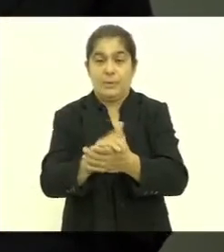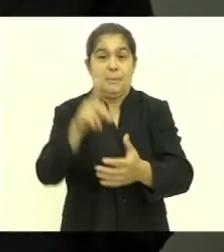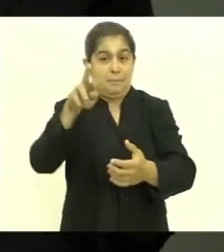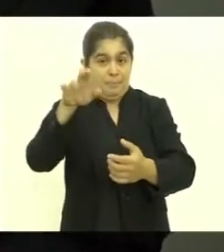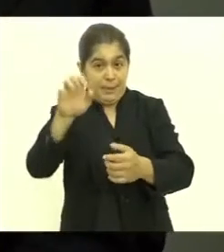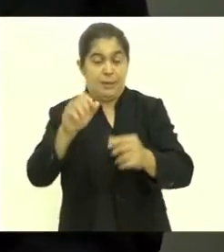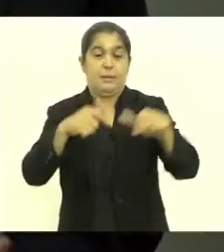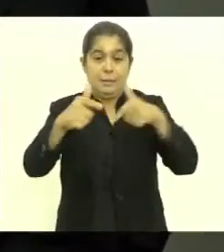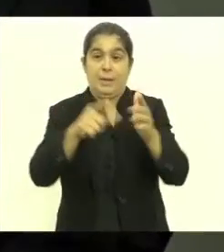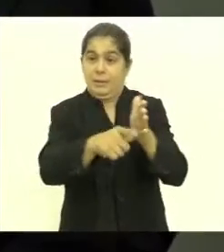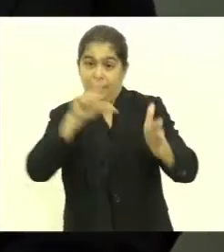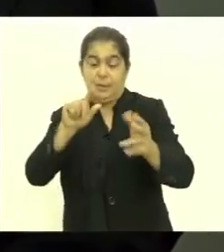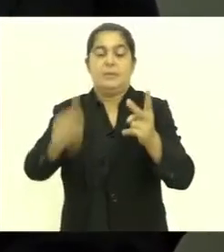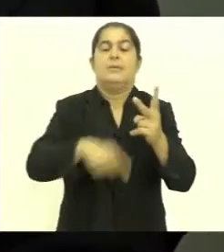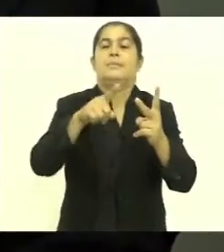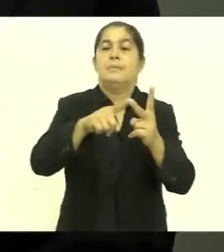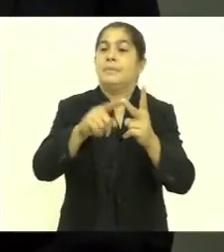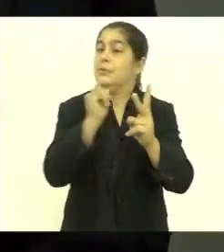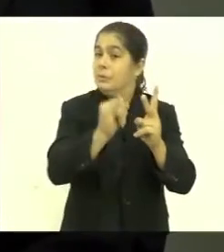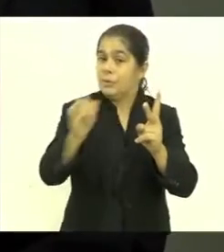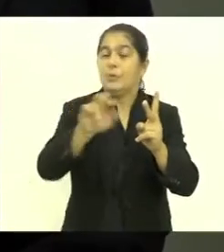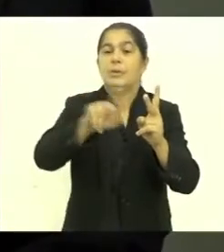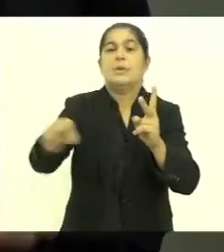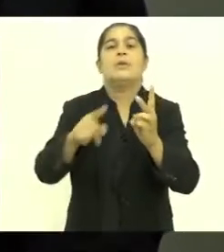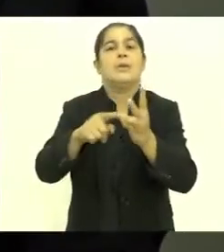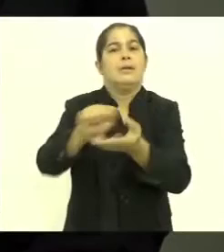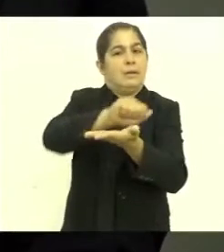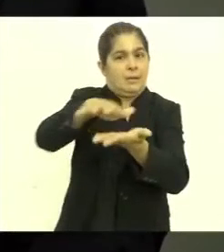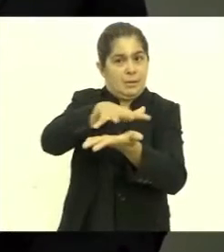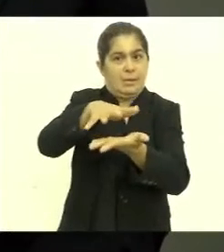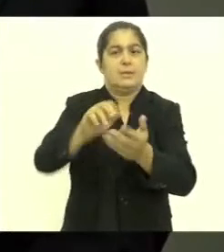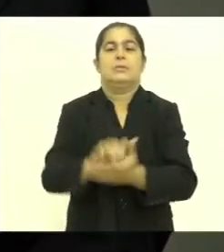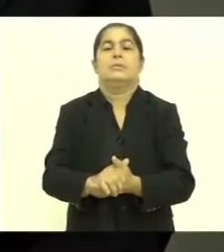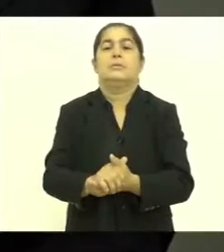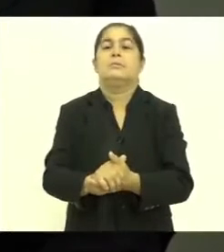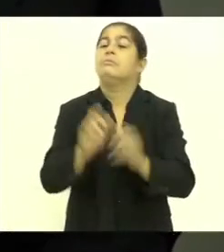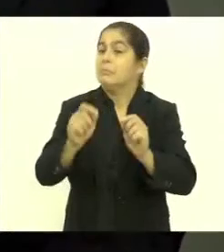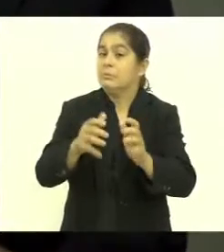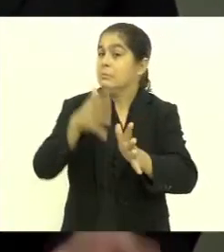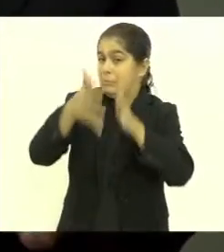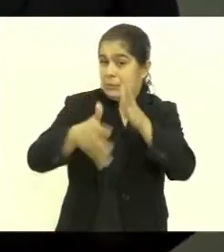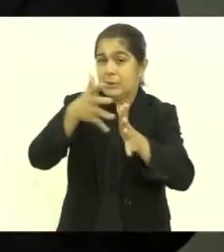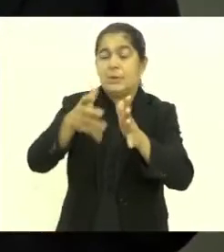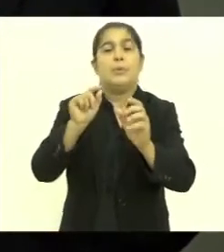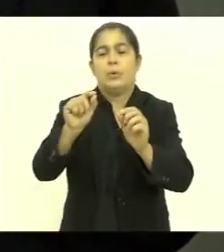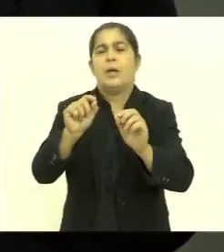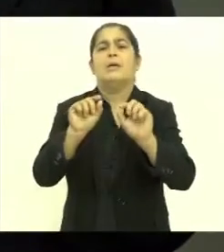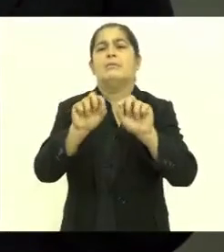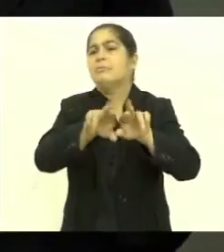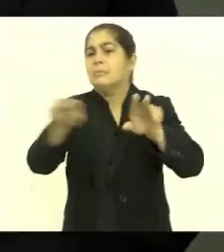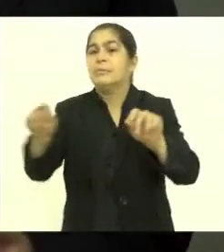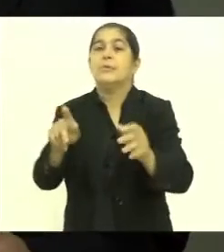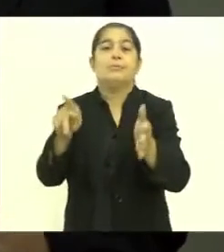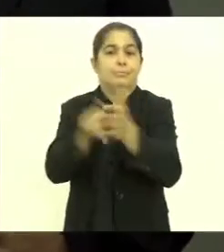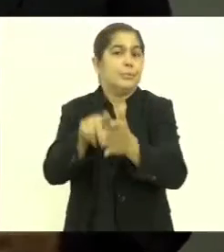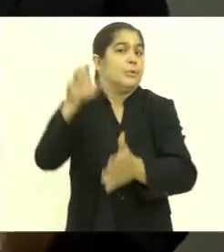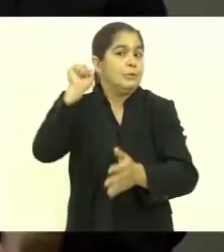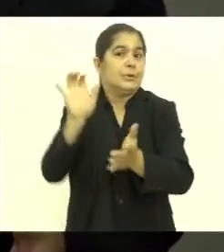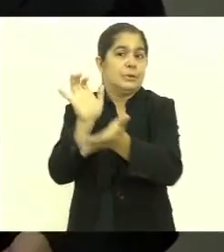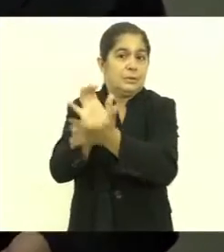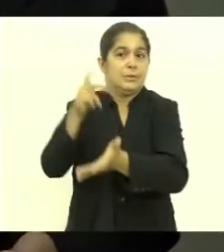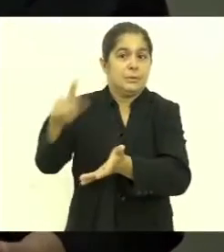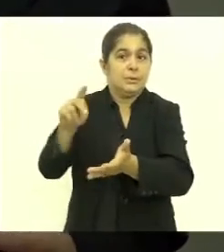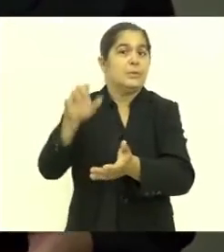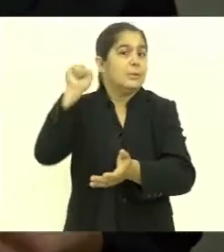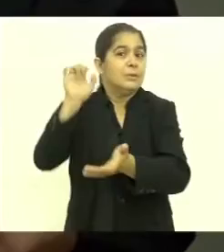curso de instrutor, como foi falado anteriormente, e o curso de escrita de sinais. O curso de Libras em Contexto é oferecido apenas